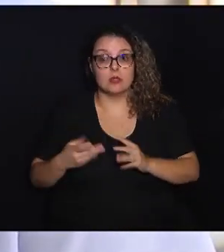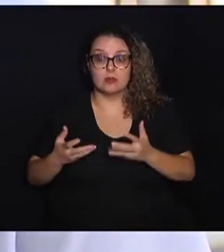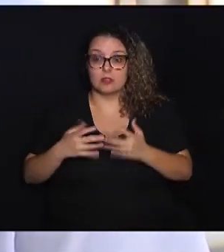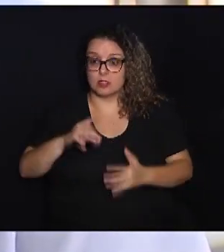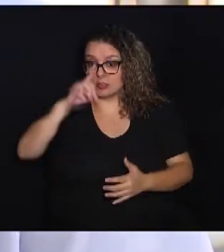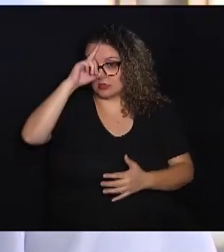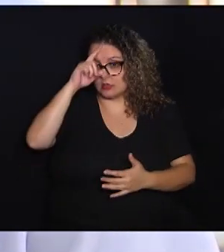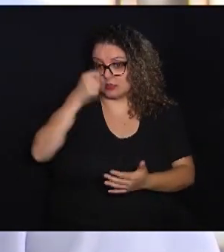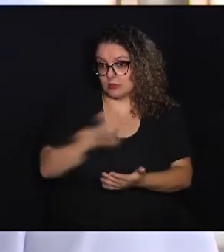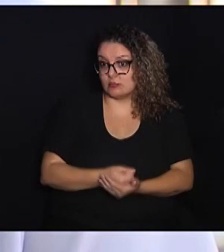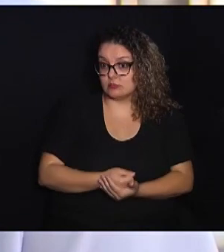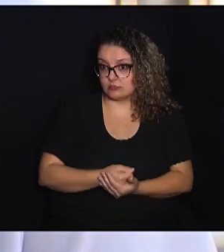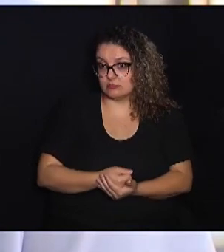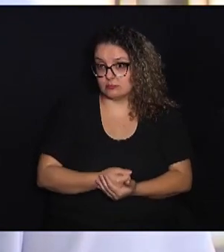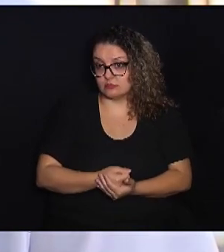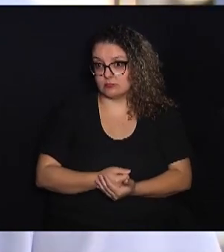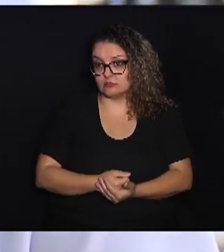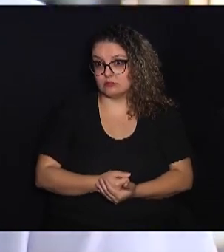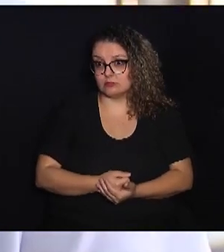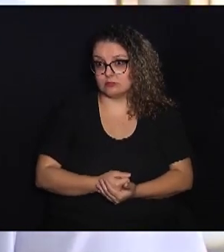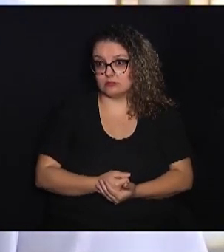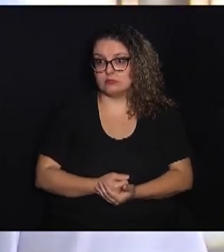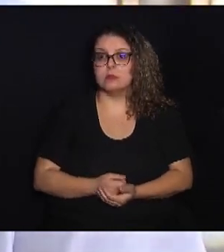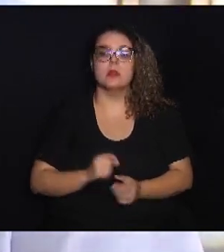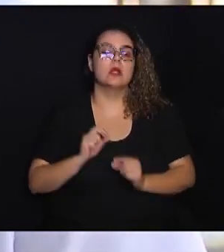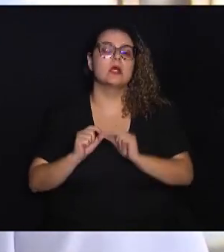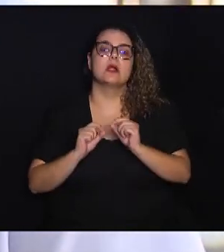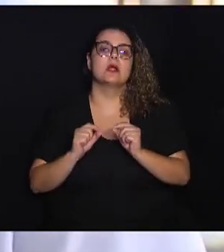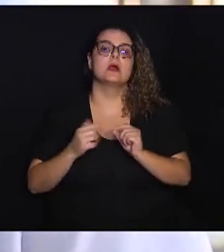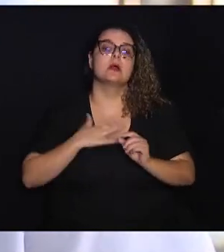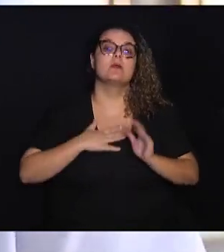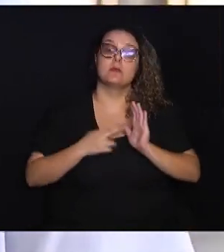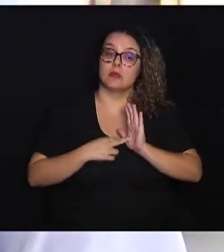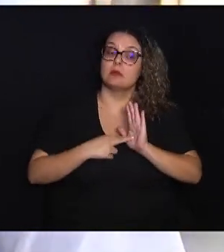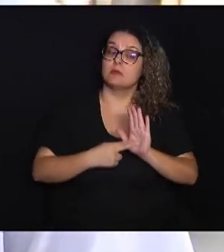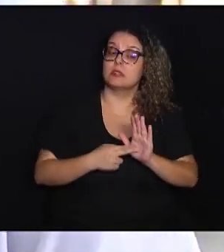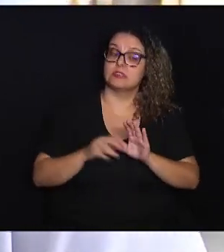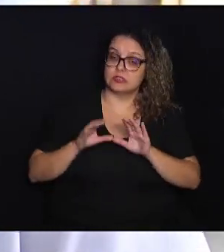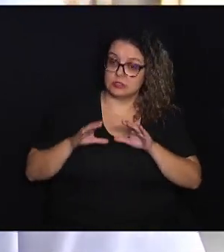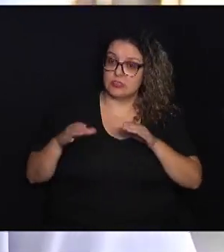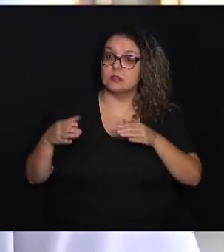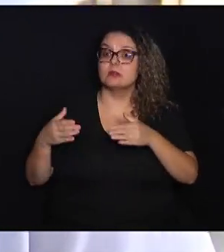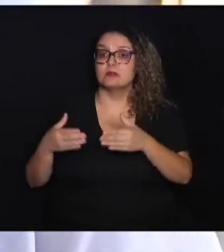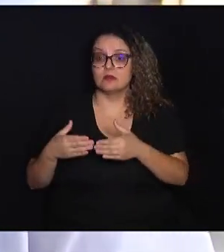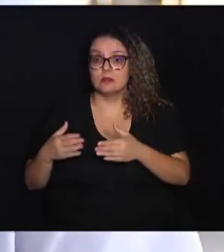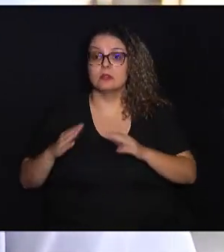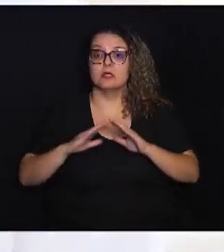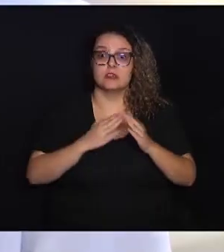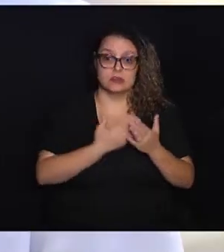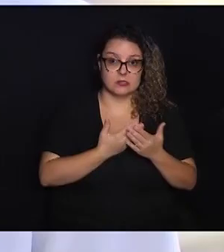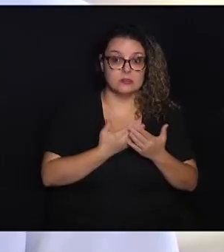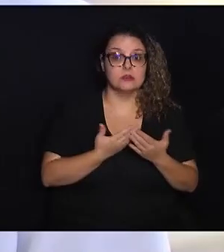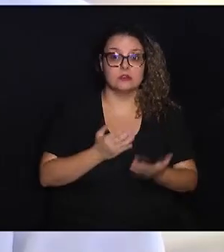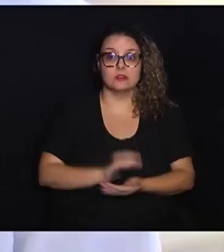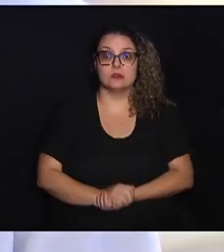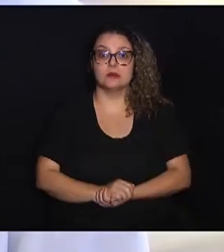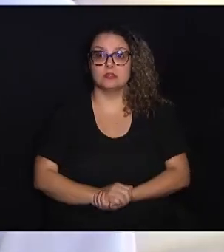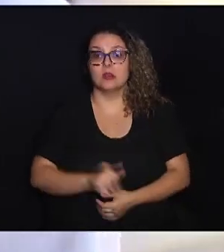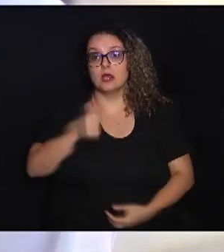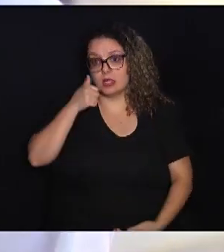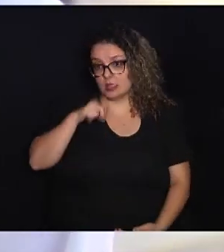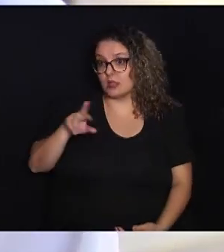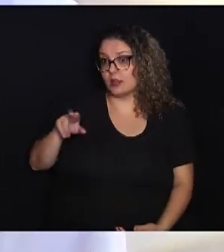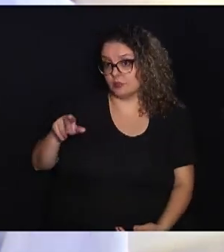decisão para decidir quem vai me representar na comunidade, na escola. Foi a minha irmã que